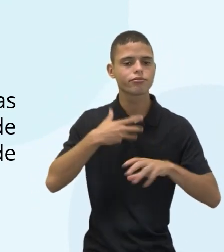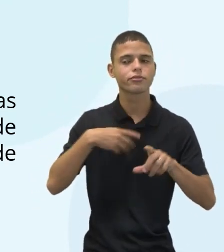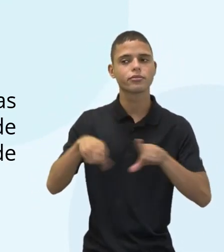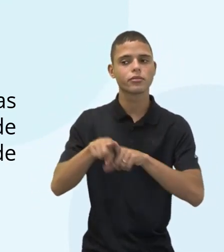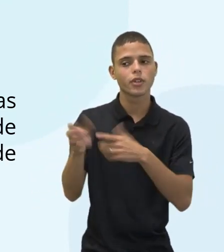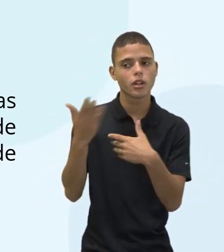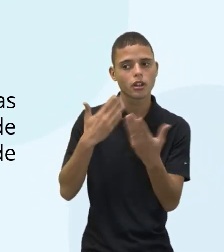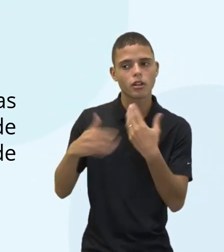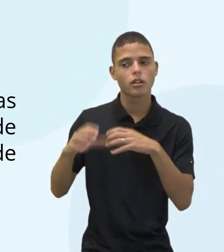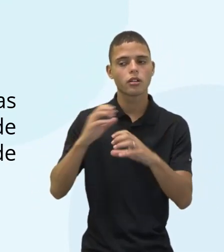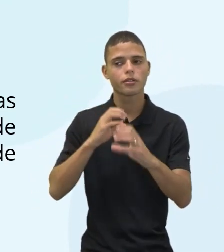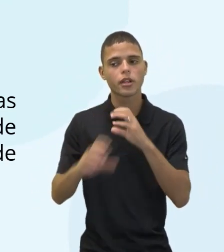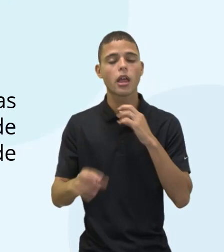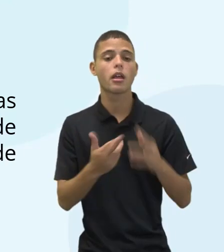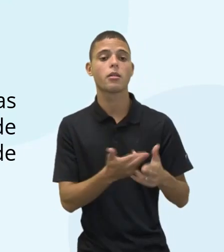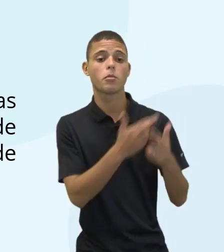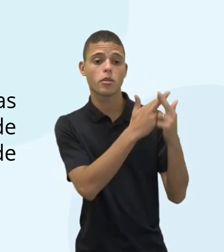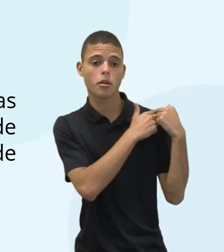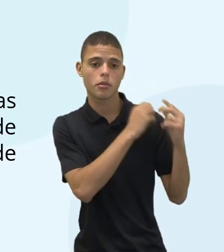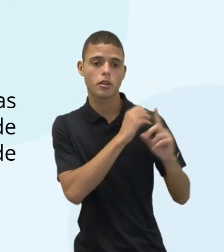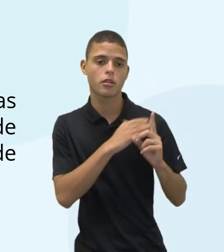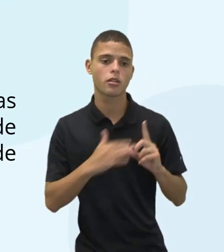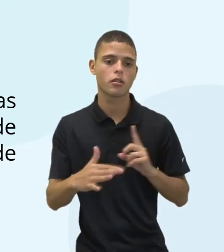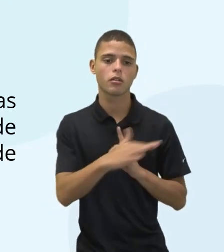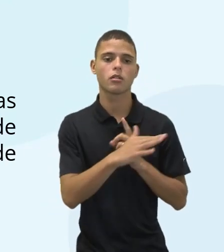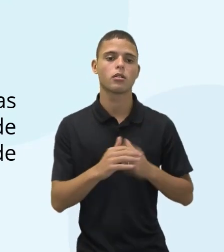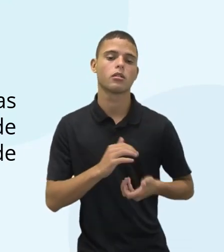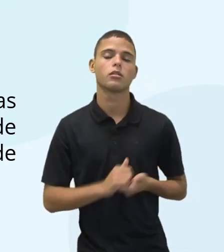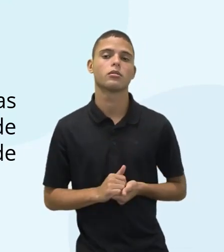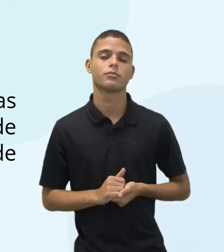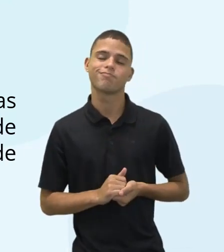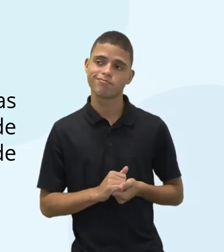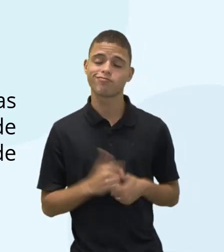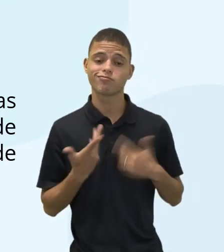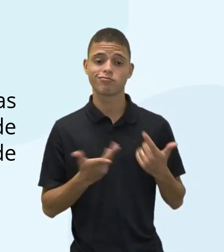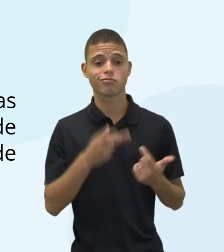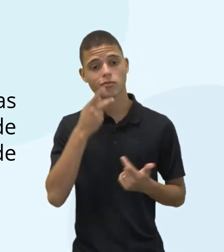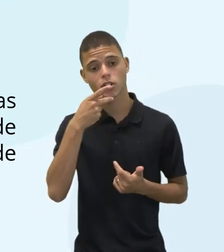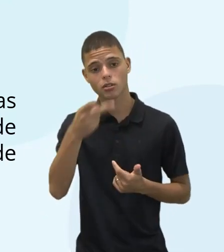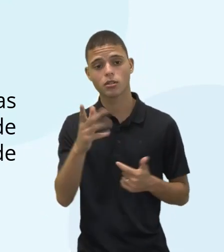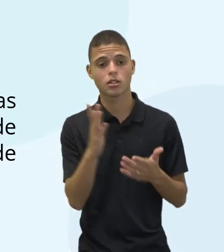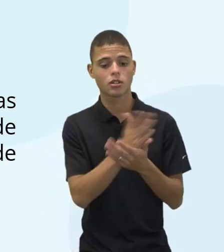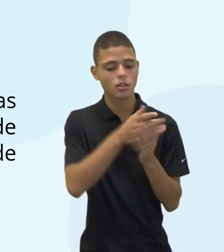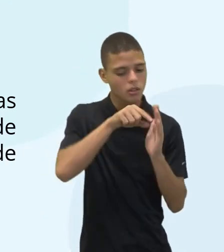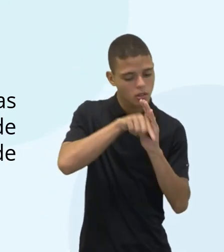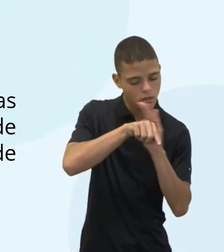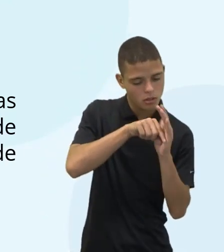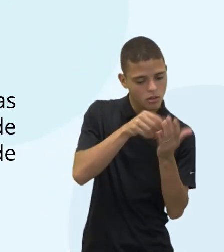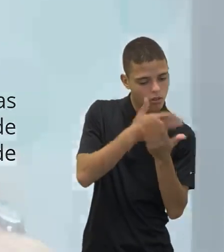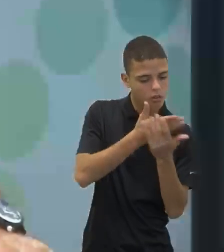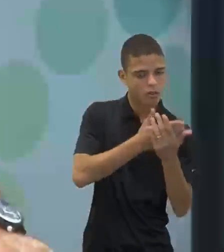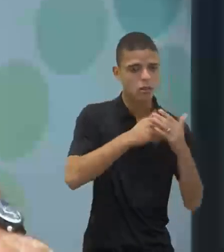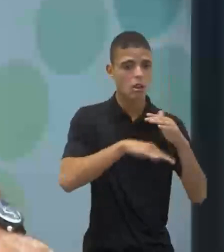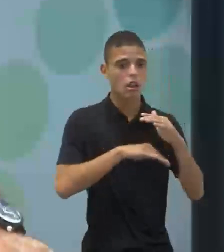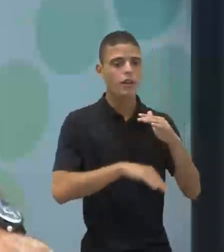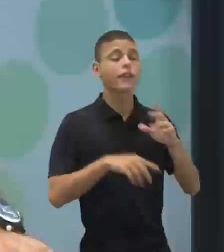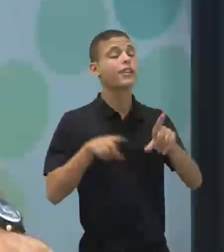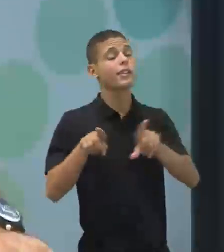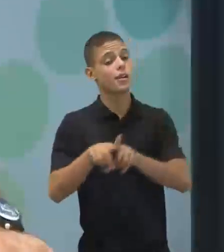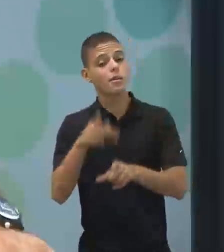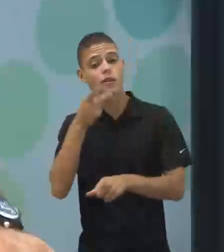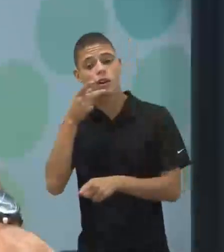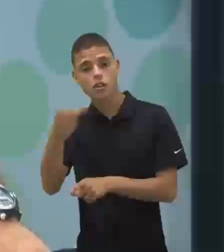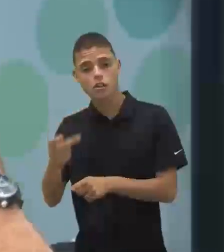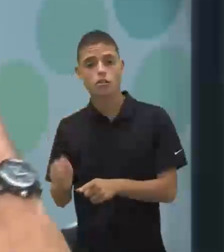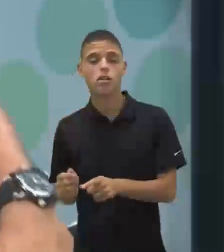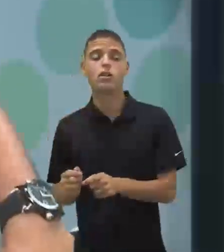responsabilidade social. Quando a gente está falando aí de análise de dados, do novo coronavírus e olhando para essas habilidades, eu vou